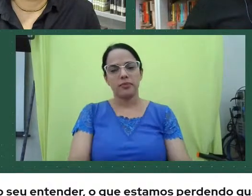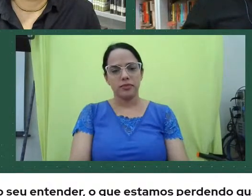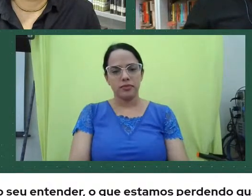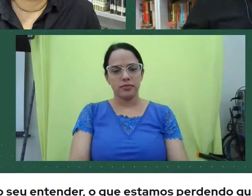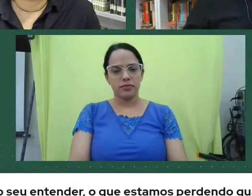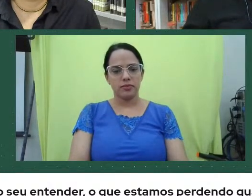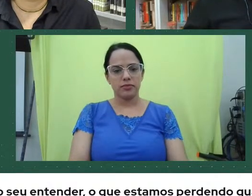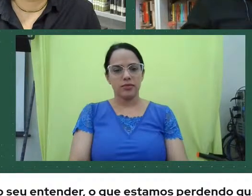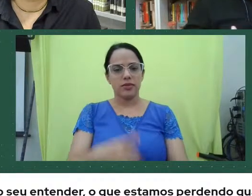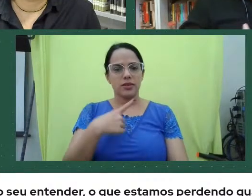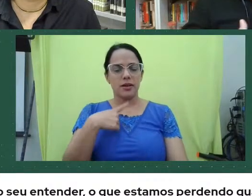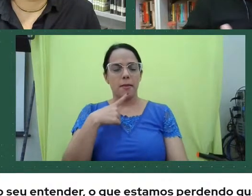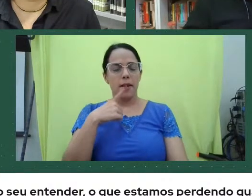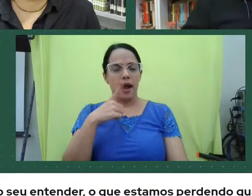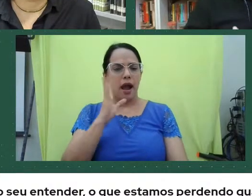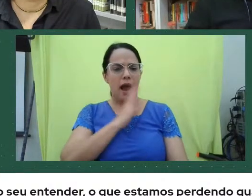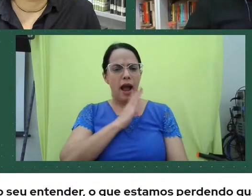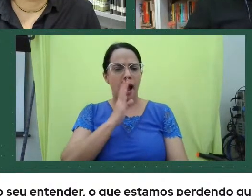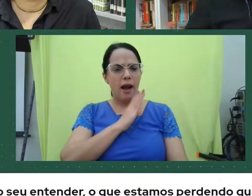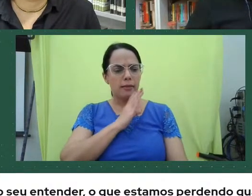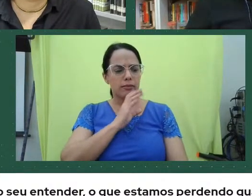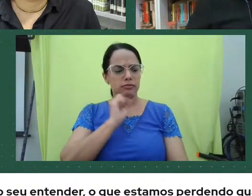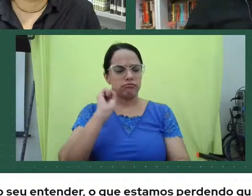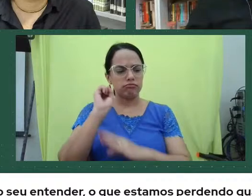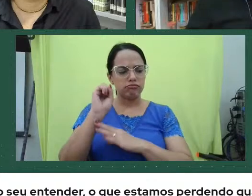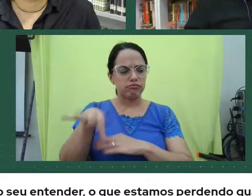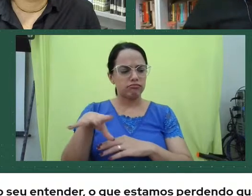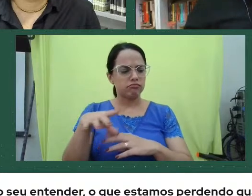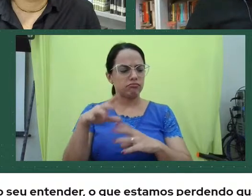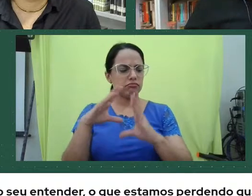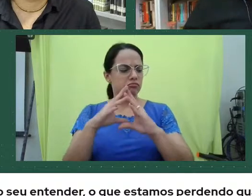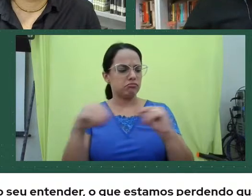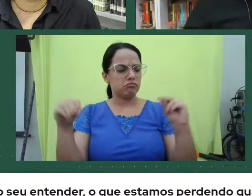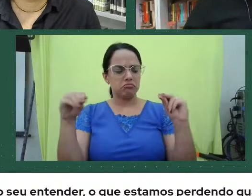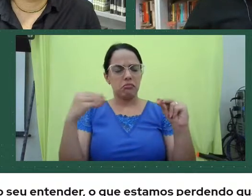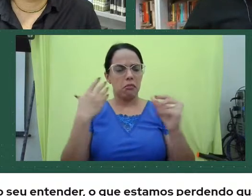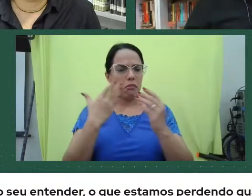uma descartabilidade muito clara, muito rápida, né? Mas isso